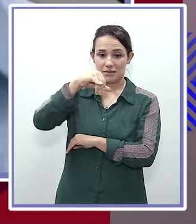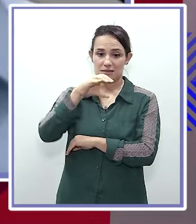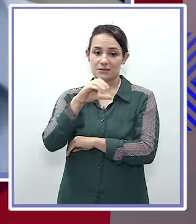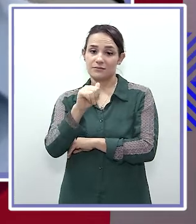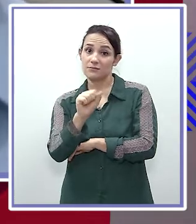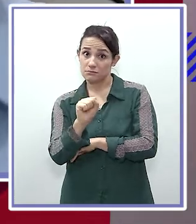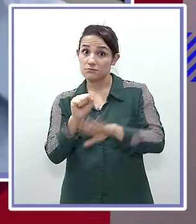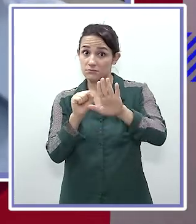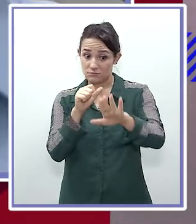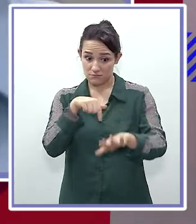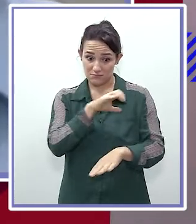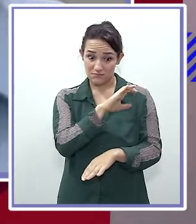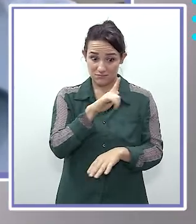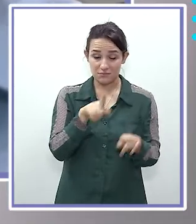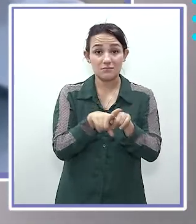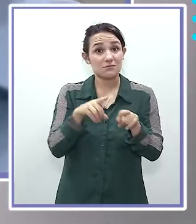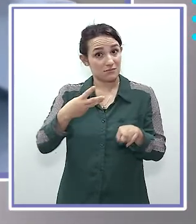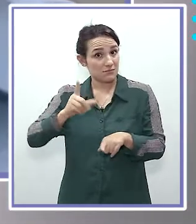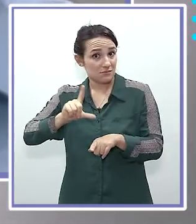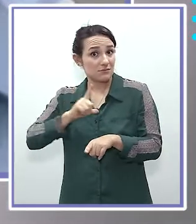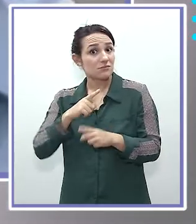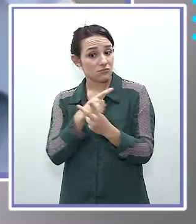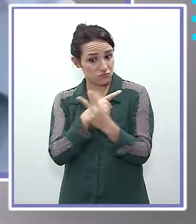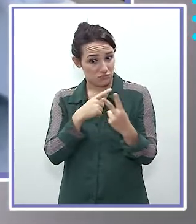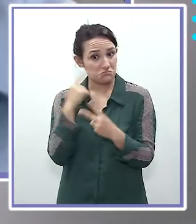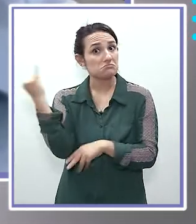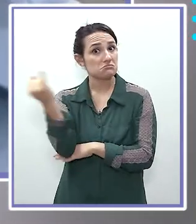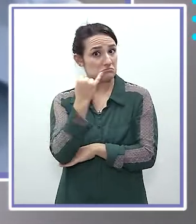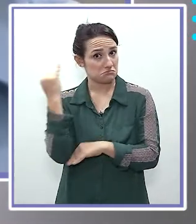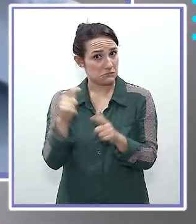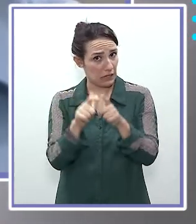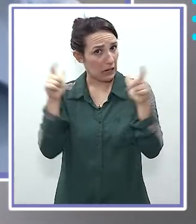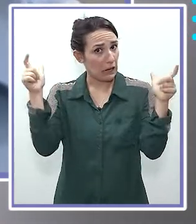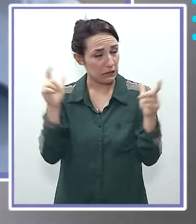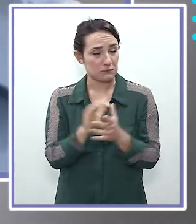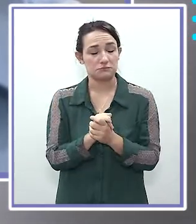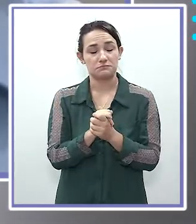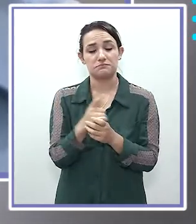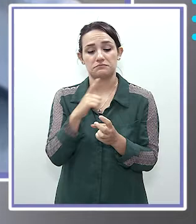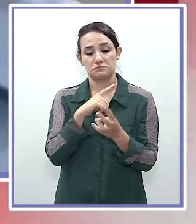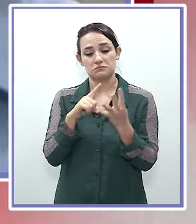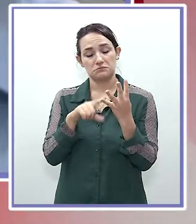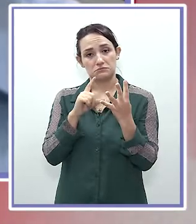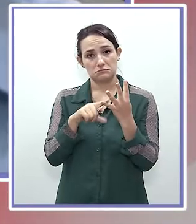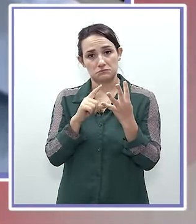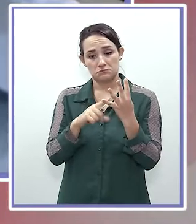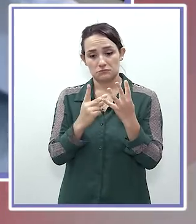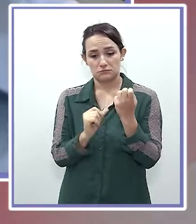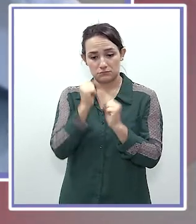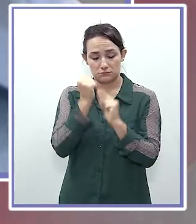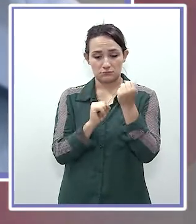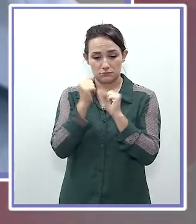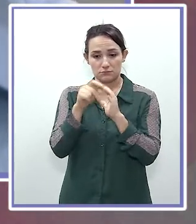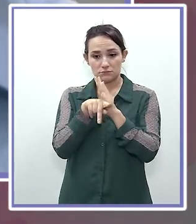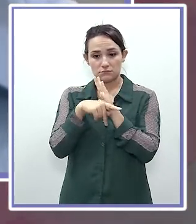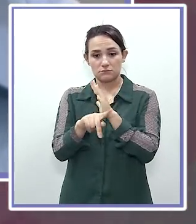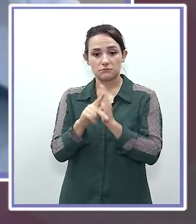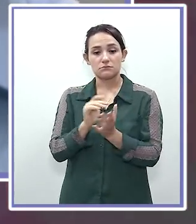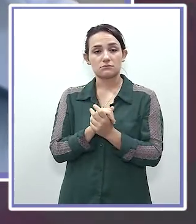Três Lagoas tem 2 muito grandes, até a gente daqui a pouco fala daqui de Campo Grande, 2 de usinas a partir